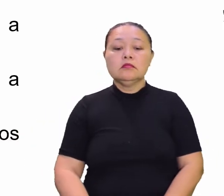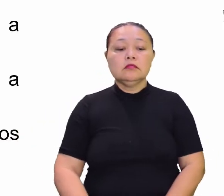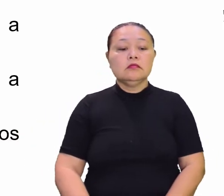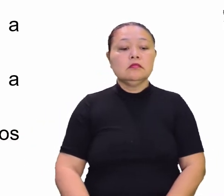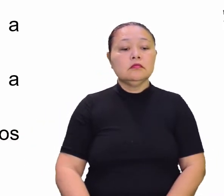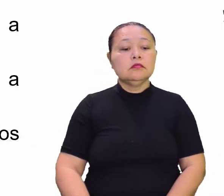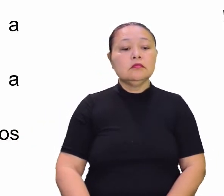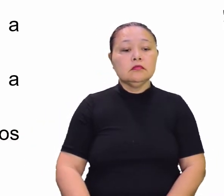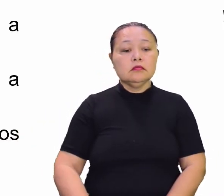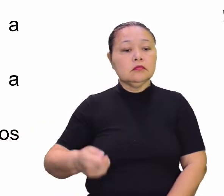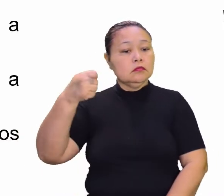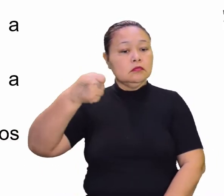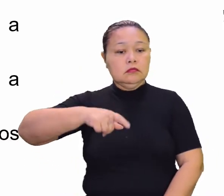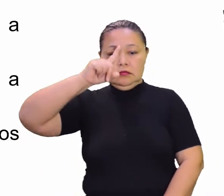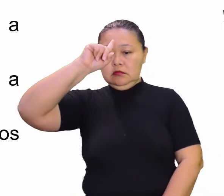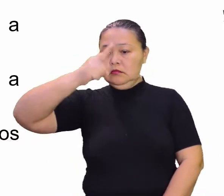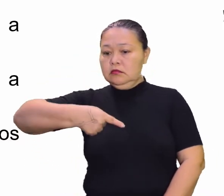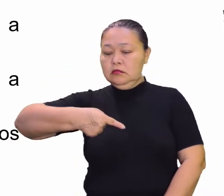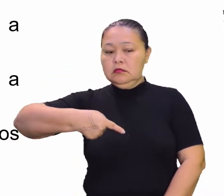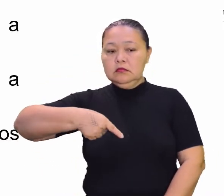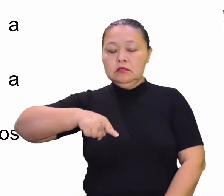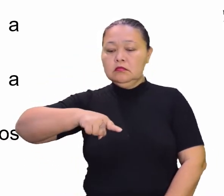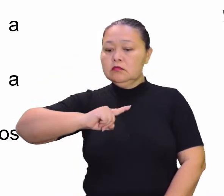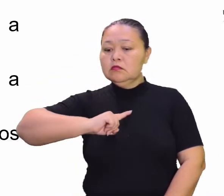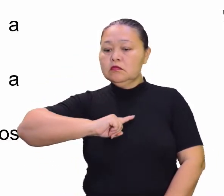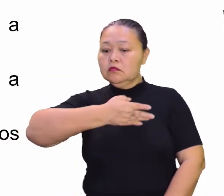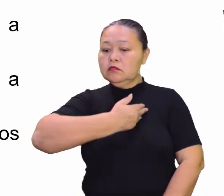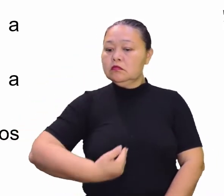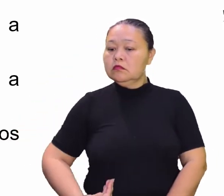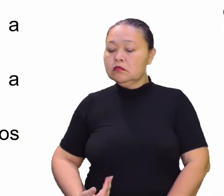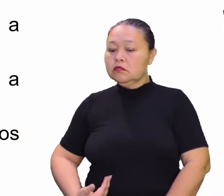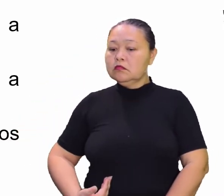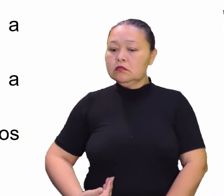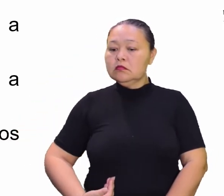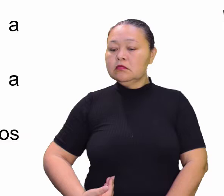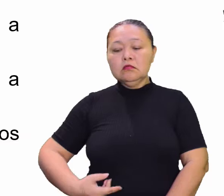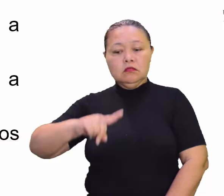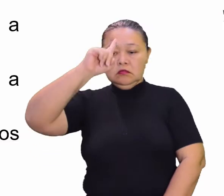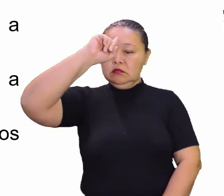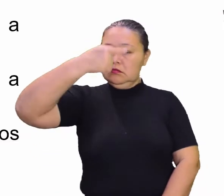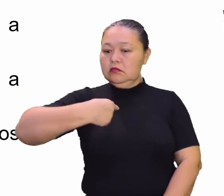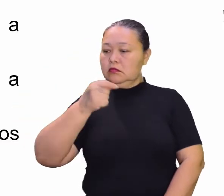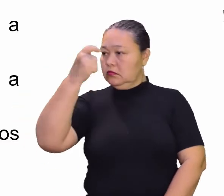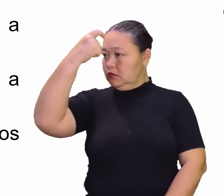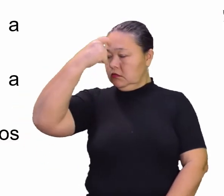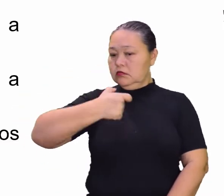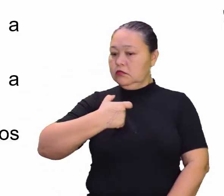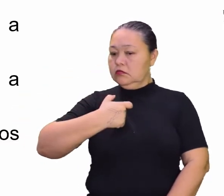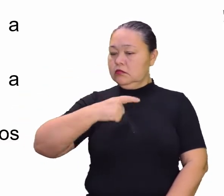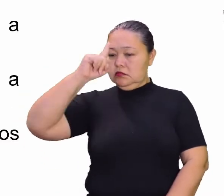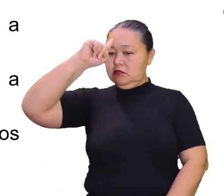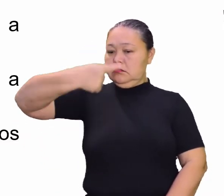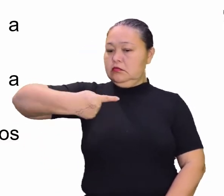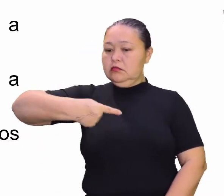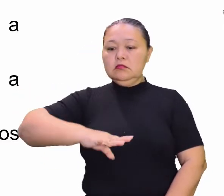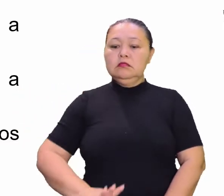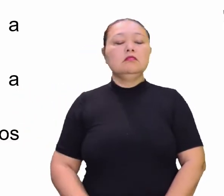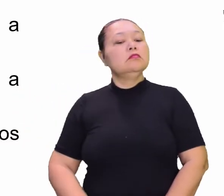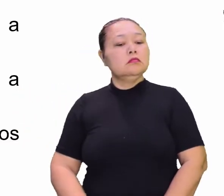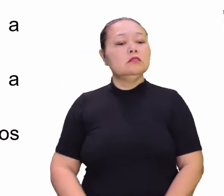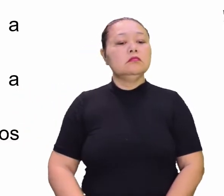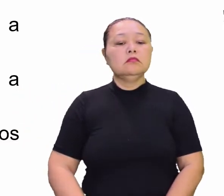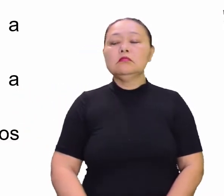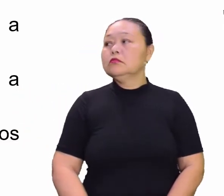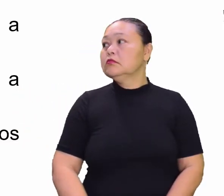mesmo. Totalitarismo é um tipo de governo onde quem manda é o